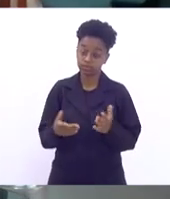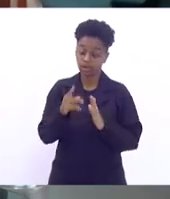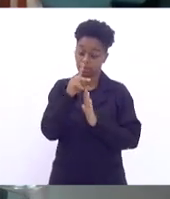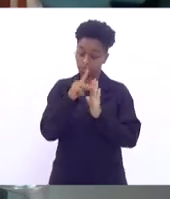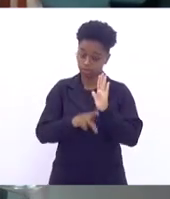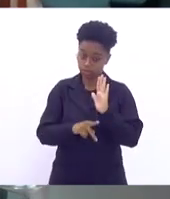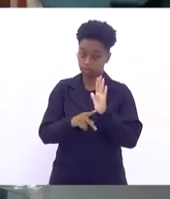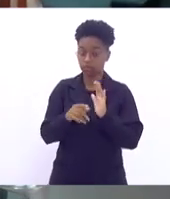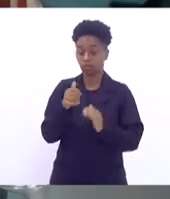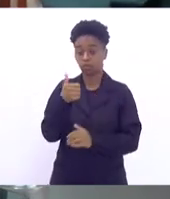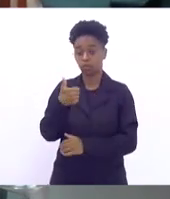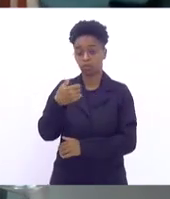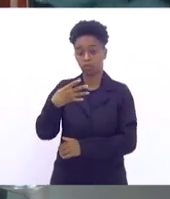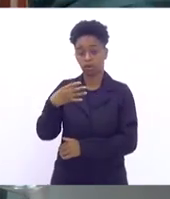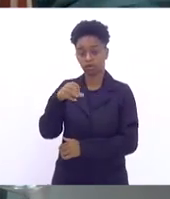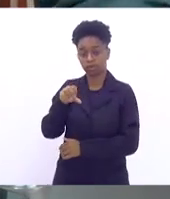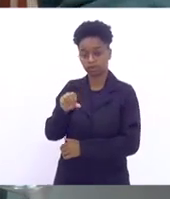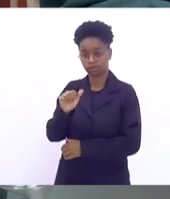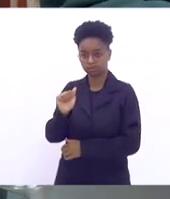um49